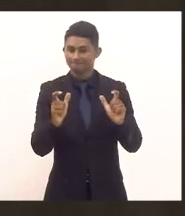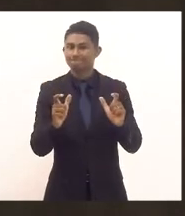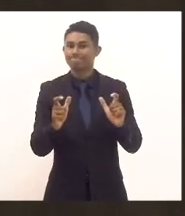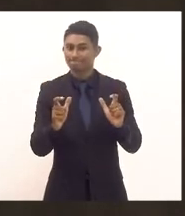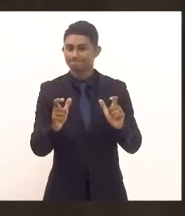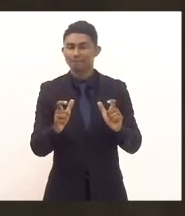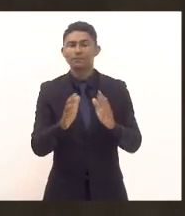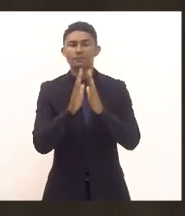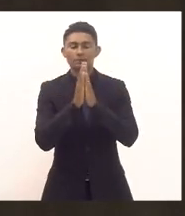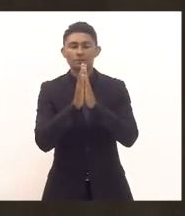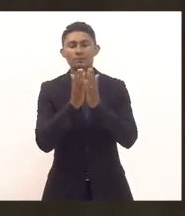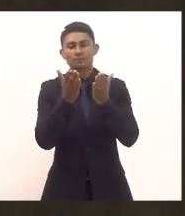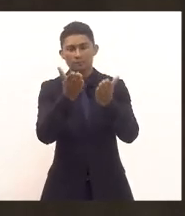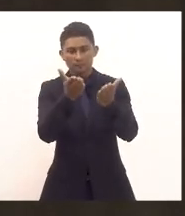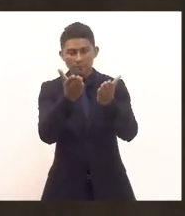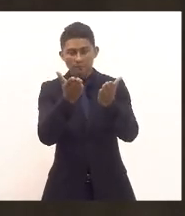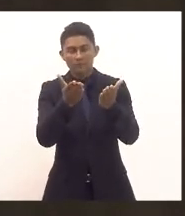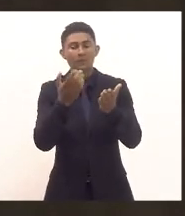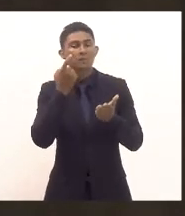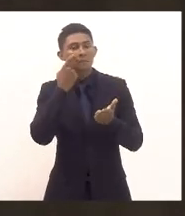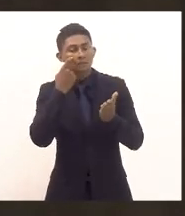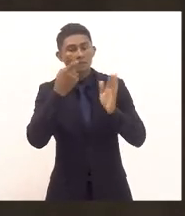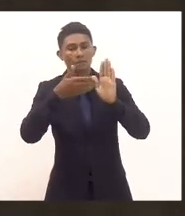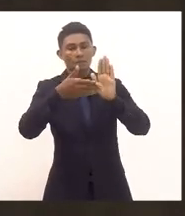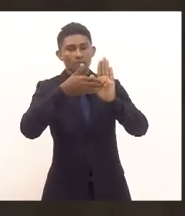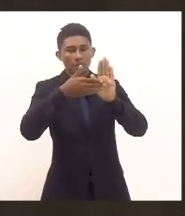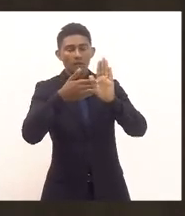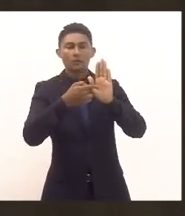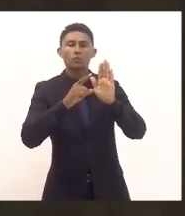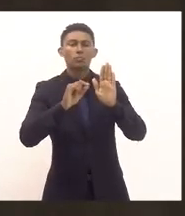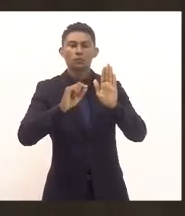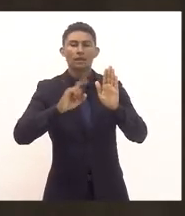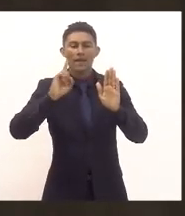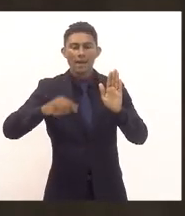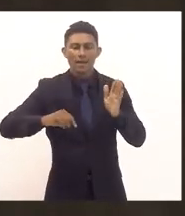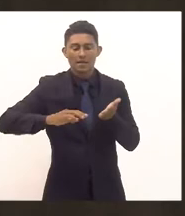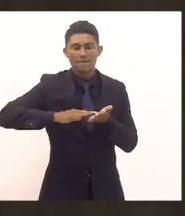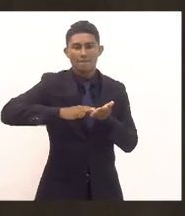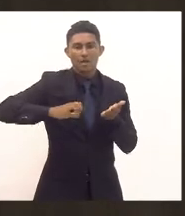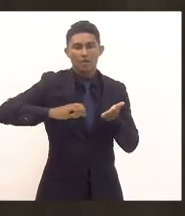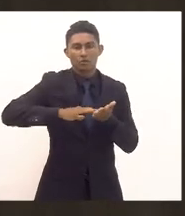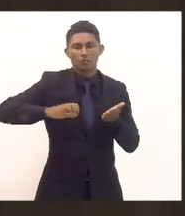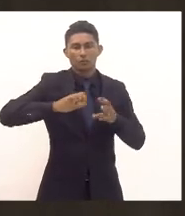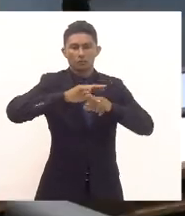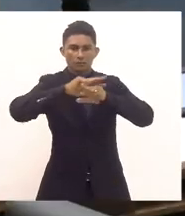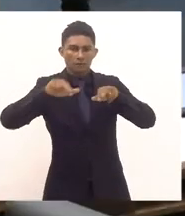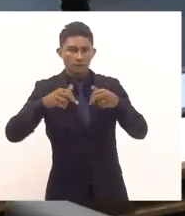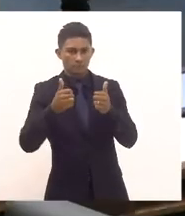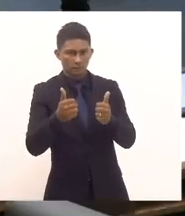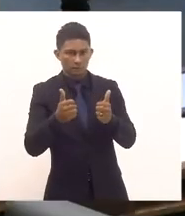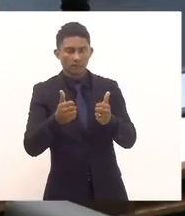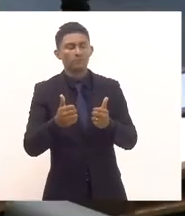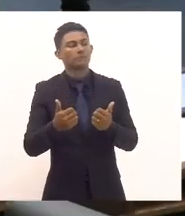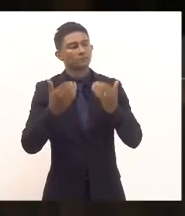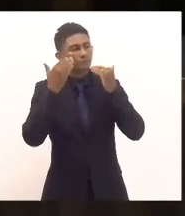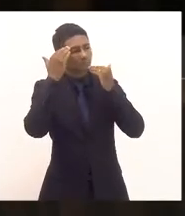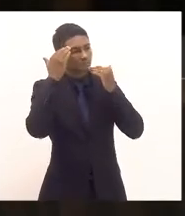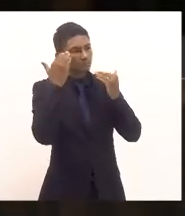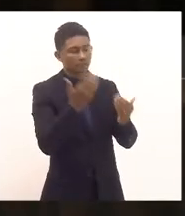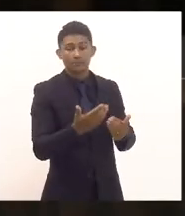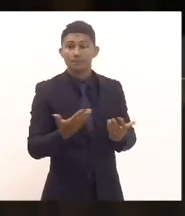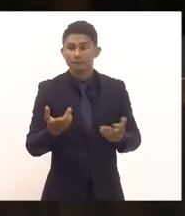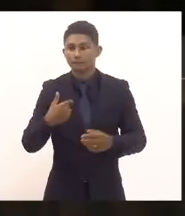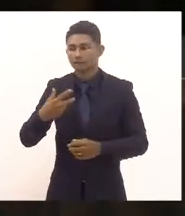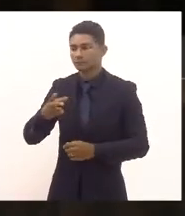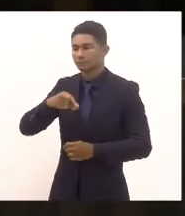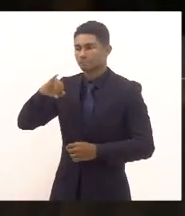que só falsa faça uma falta de vetos em Bragança já aproveitando